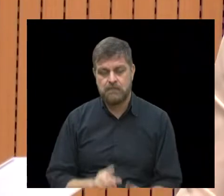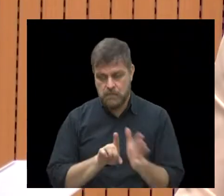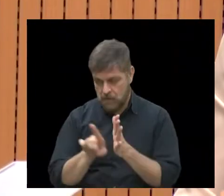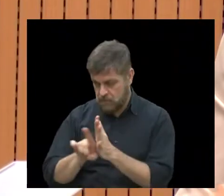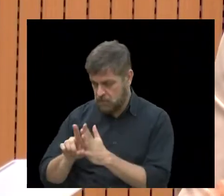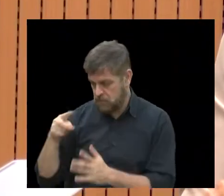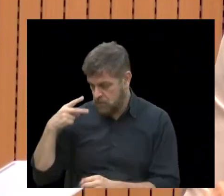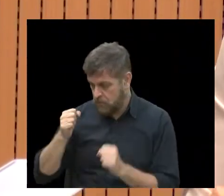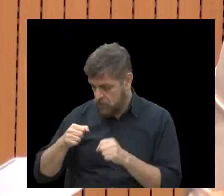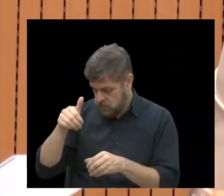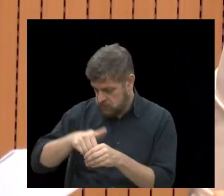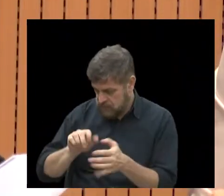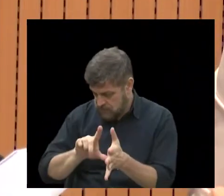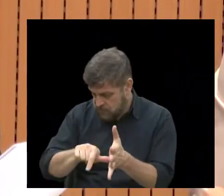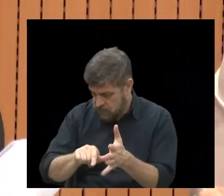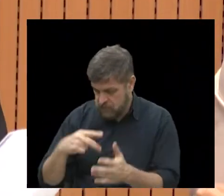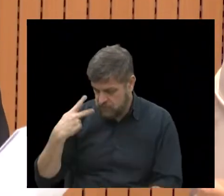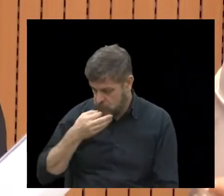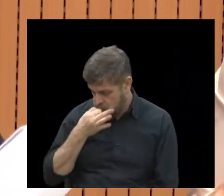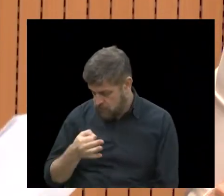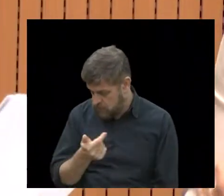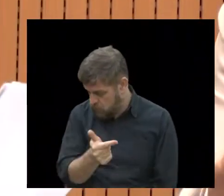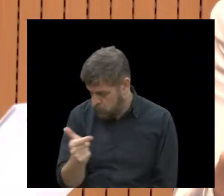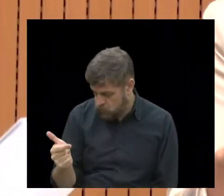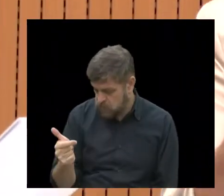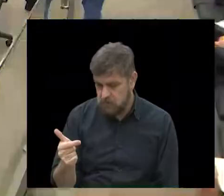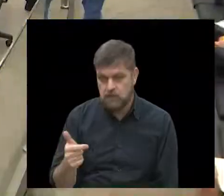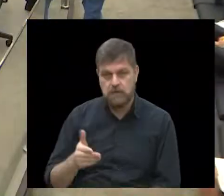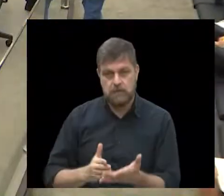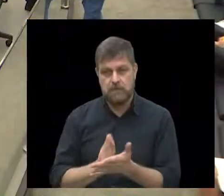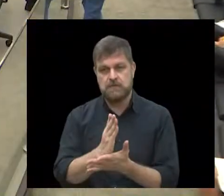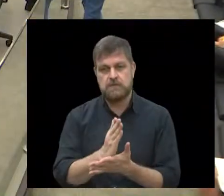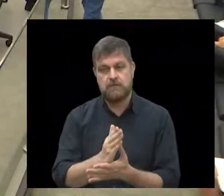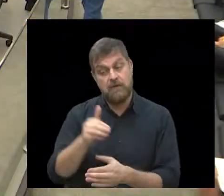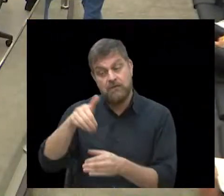em votação, não havendo vereadores a discuti-lo. Aprovado.